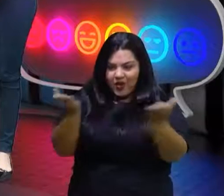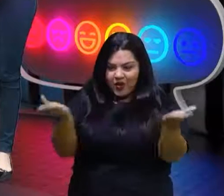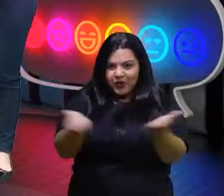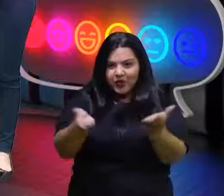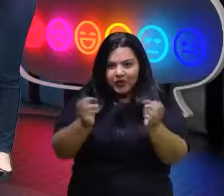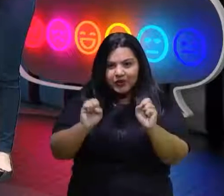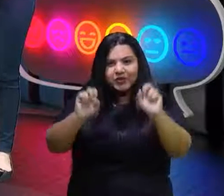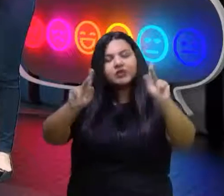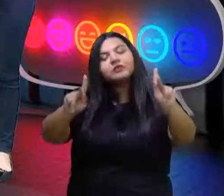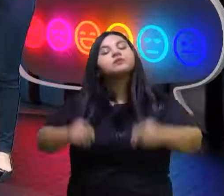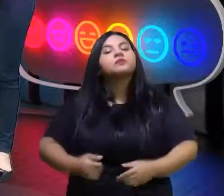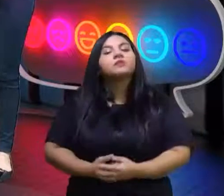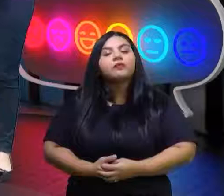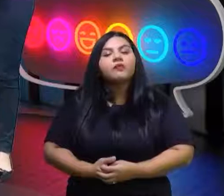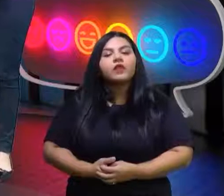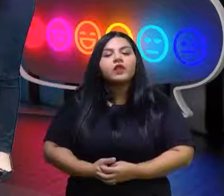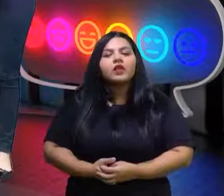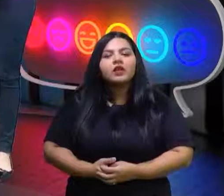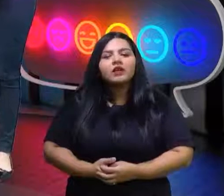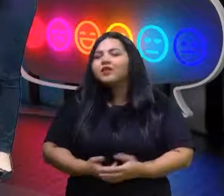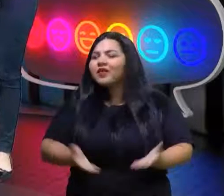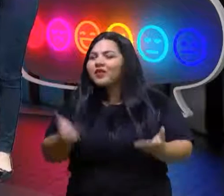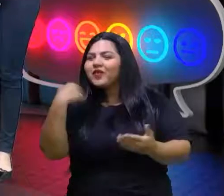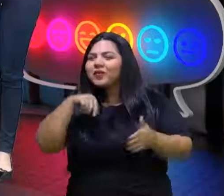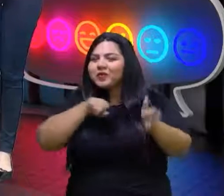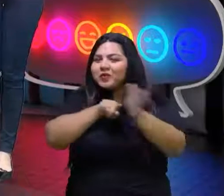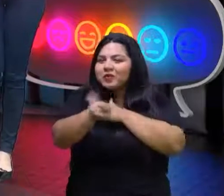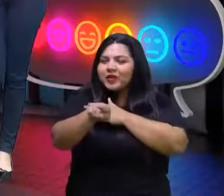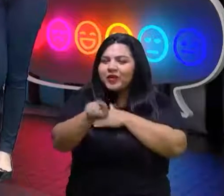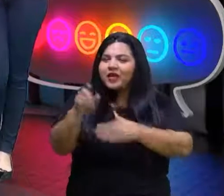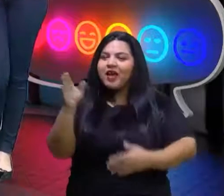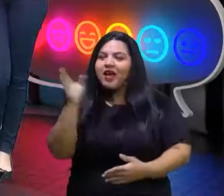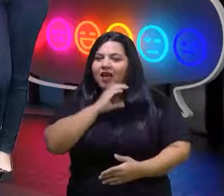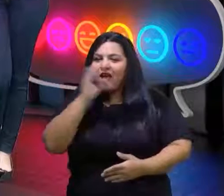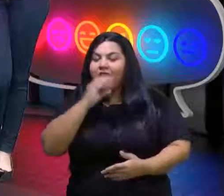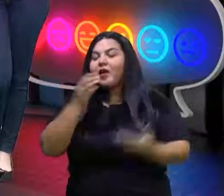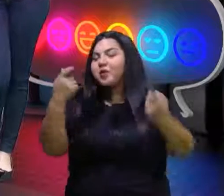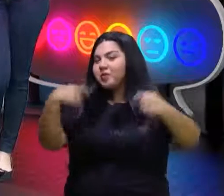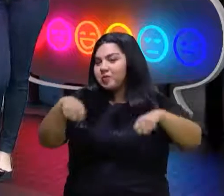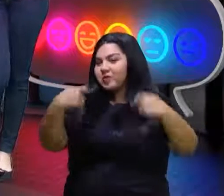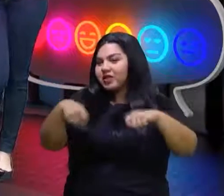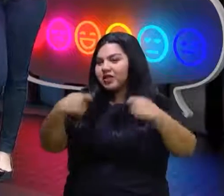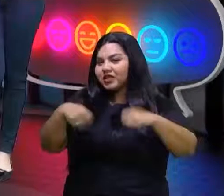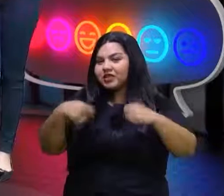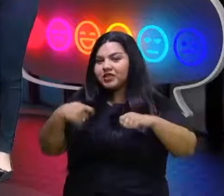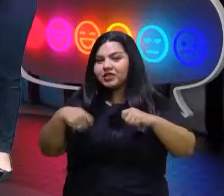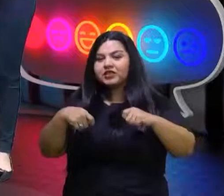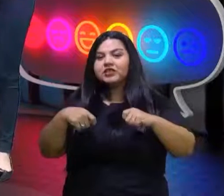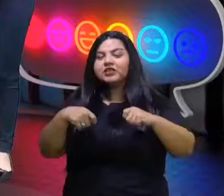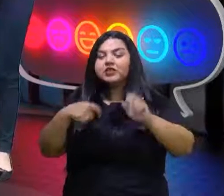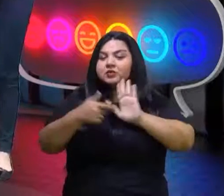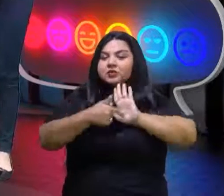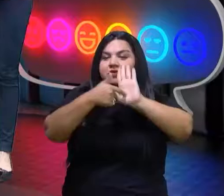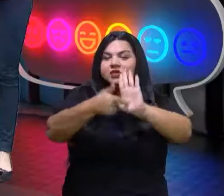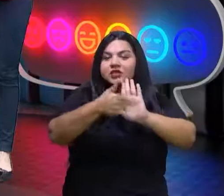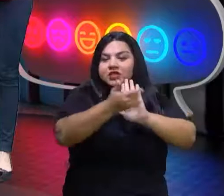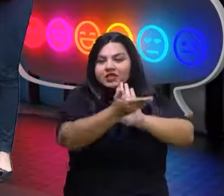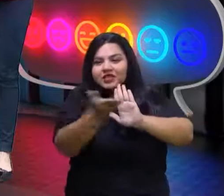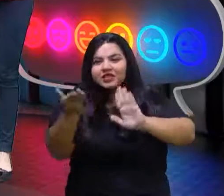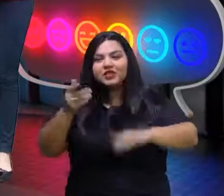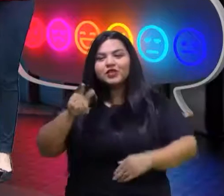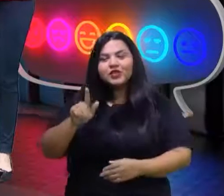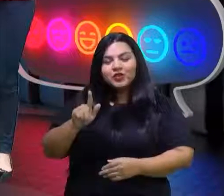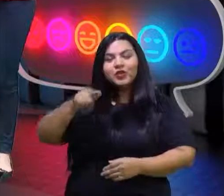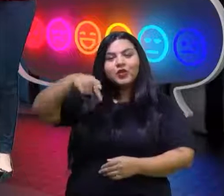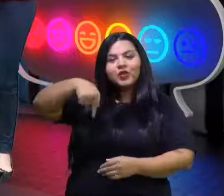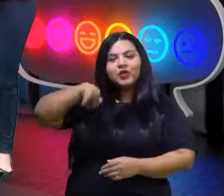tá bom? E olha só, vamos para uma enquete? Eu preciso agora, né, montar aí, mostrar para vocês um quiz que a